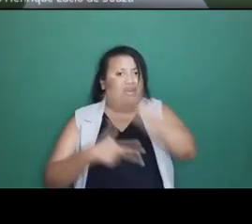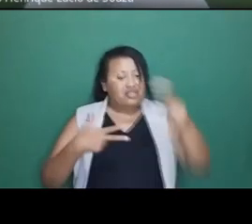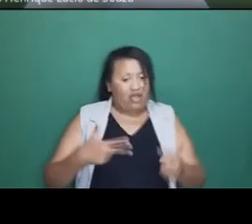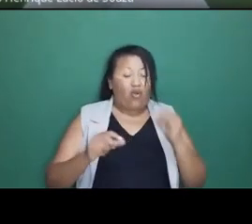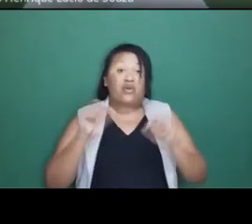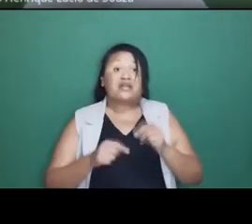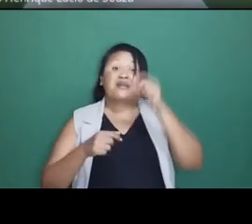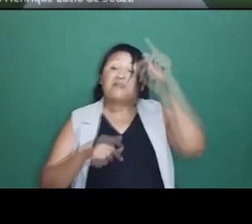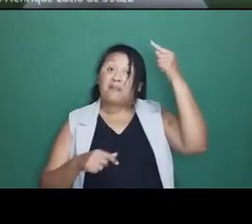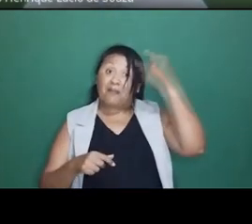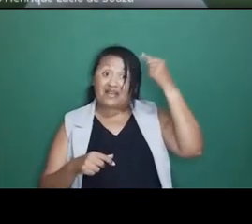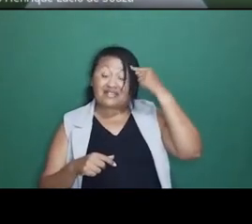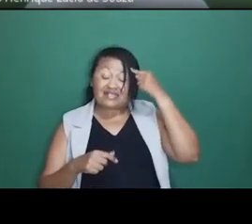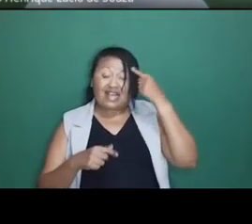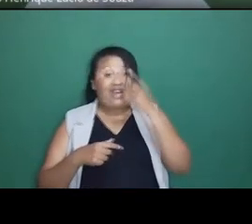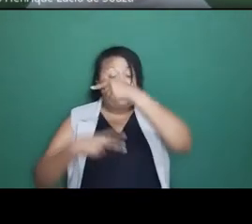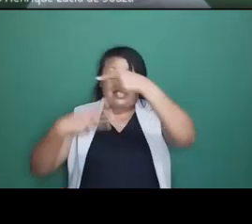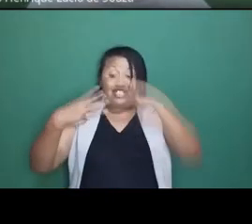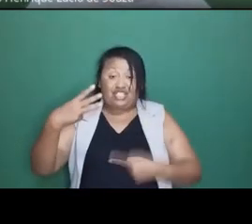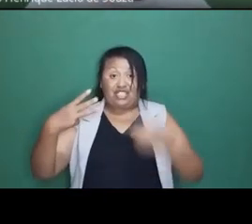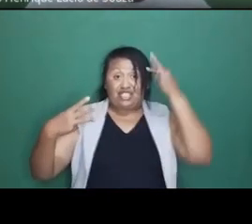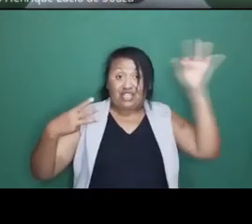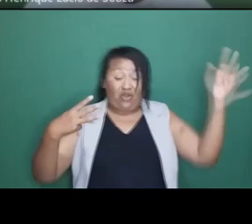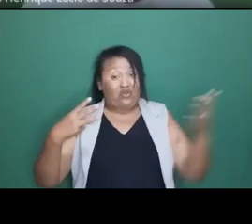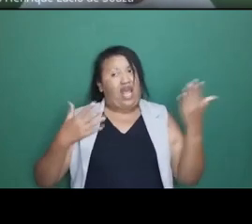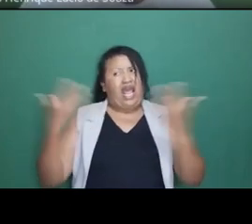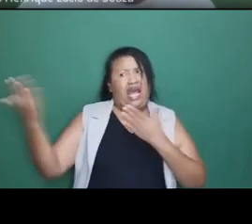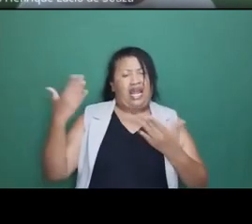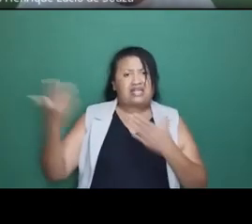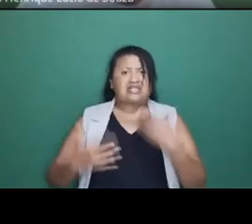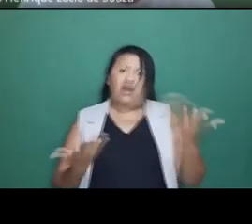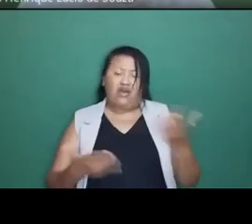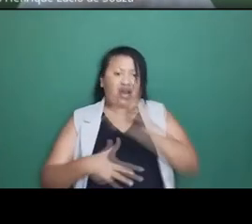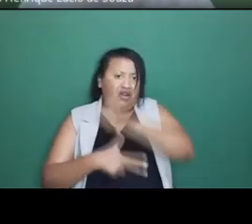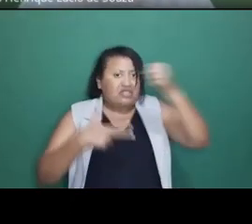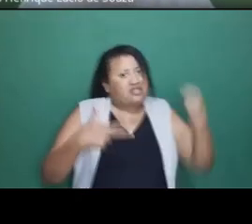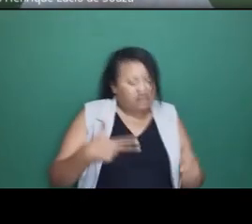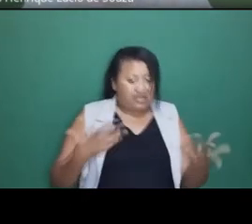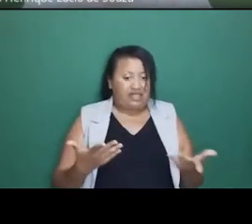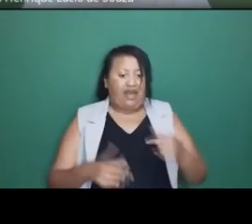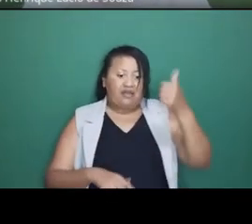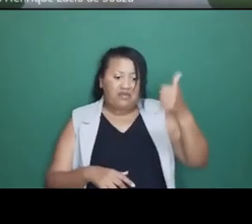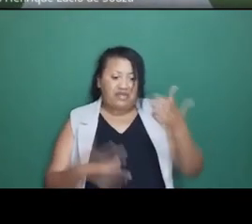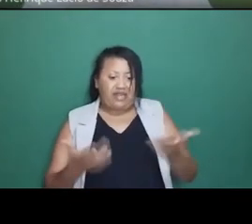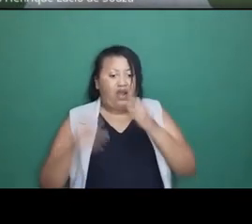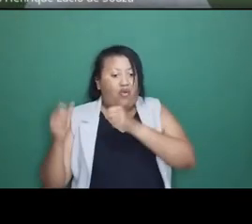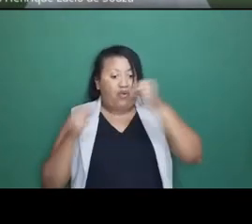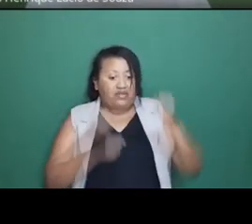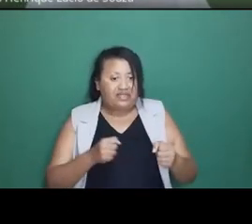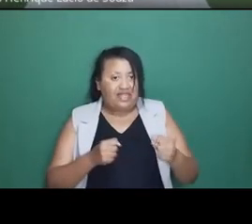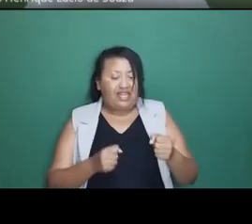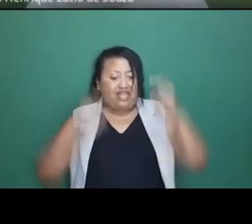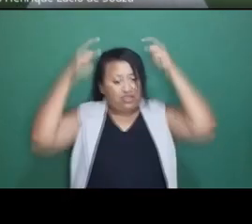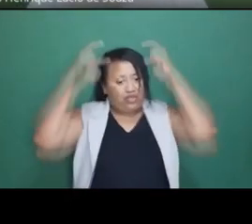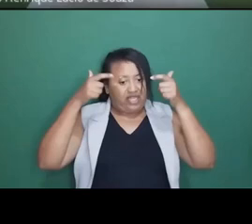que você é o estado na primeira afirmativa é a primeira ideia traz que o poder real está